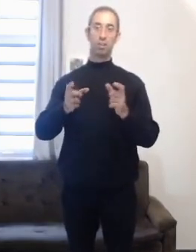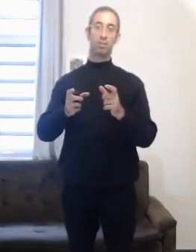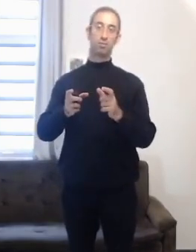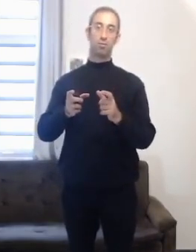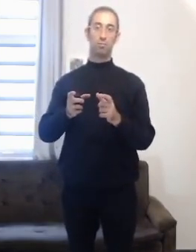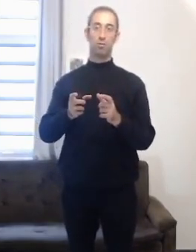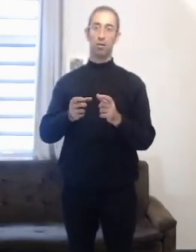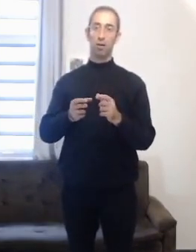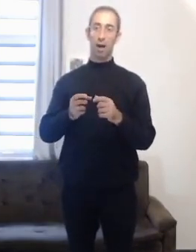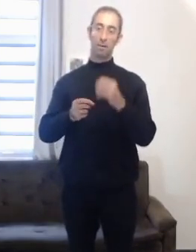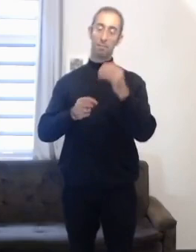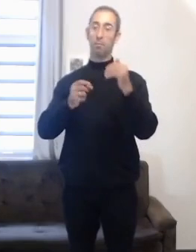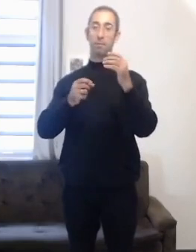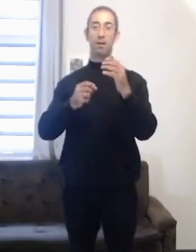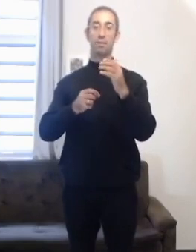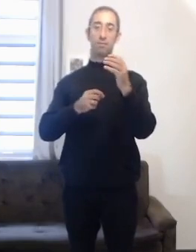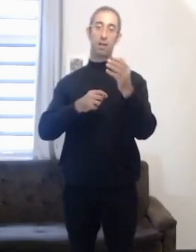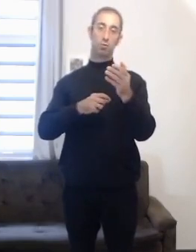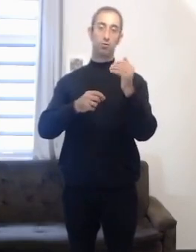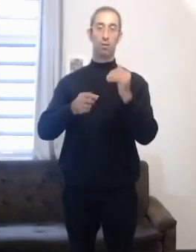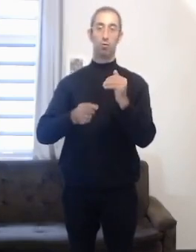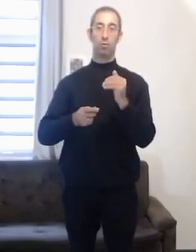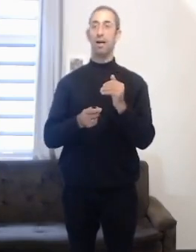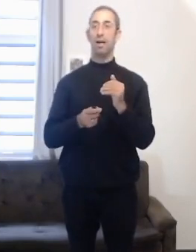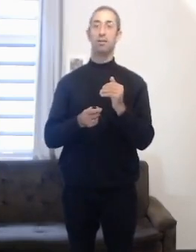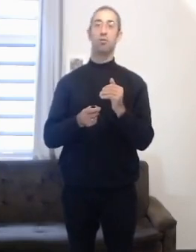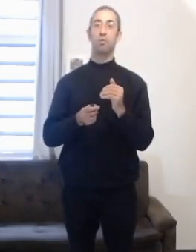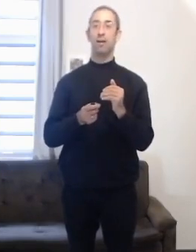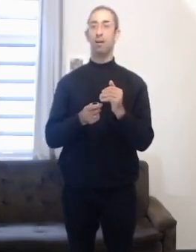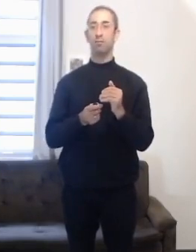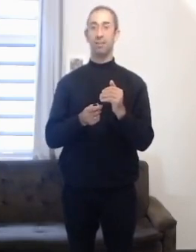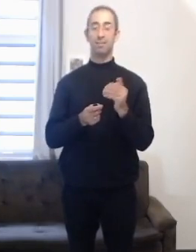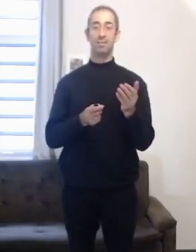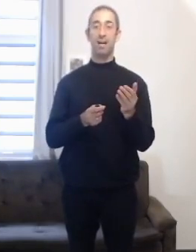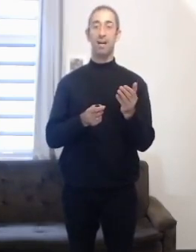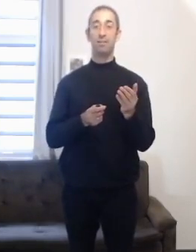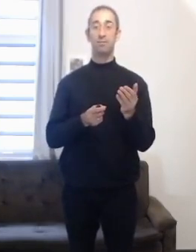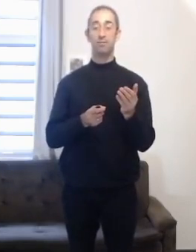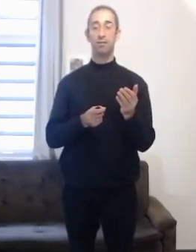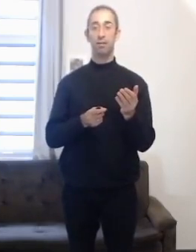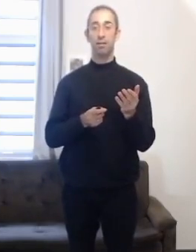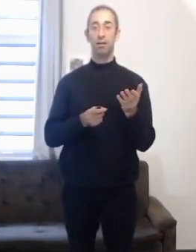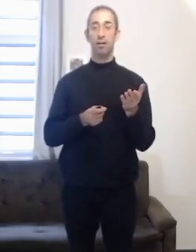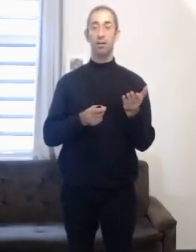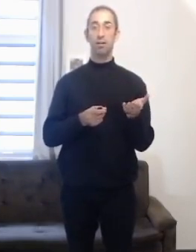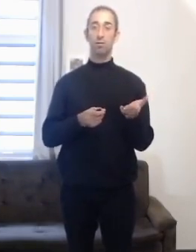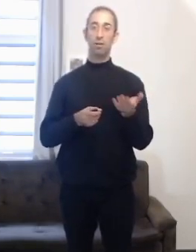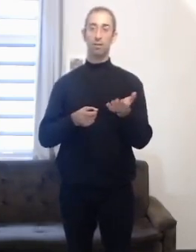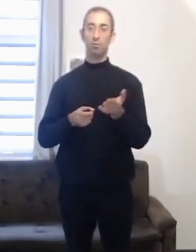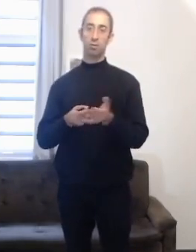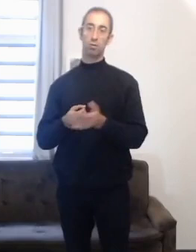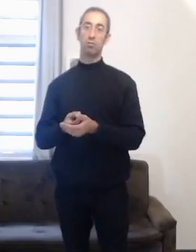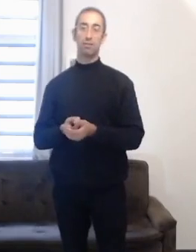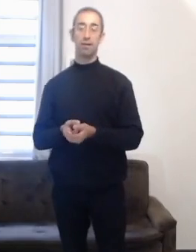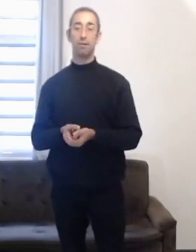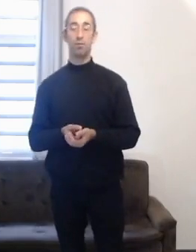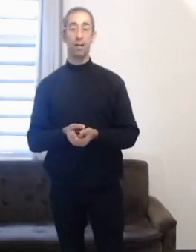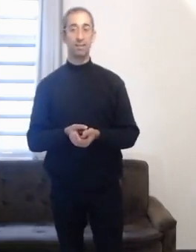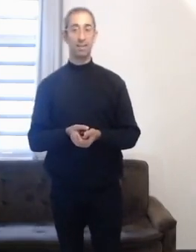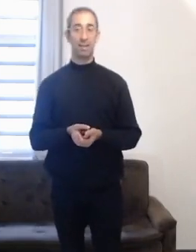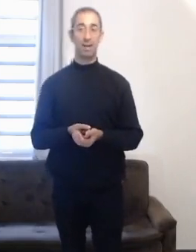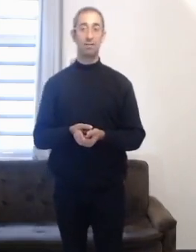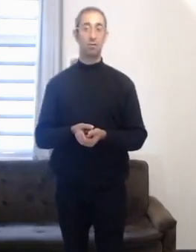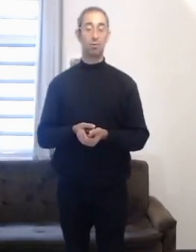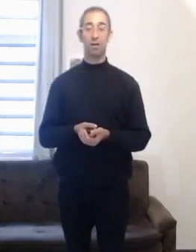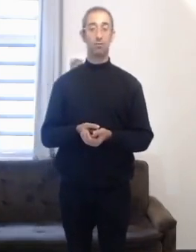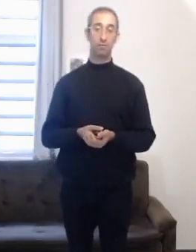mostrei o X como o primeiro exemplo da chuva da rua molhada como uma causa necessária. E o segundo exemplo da